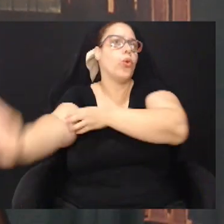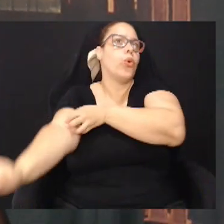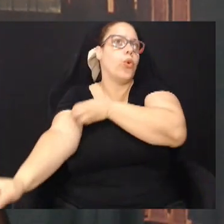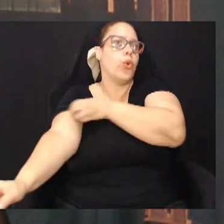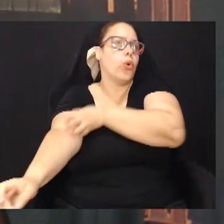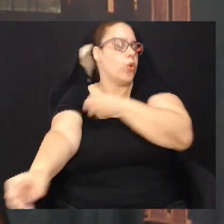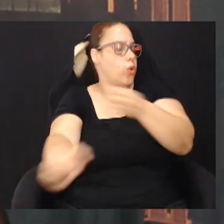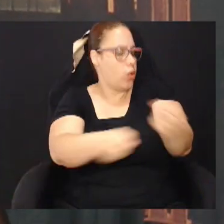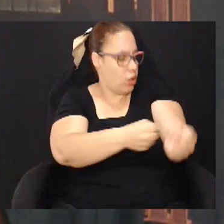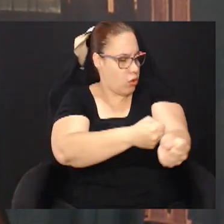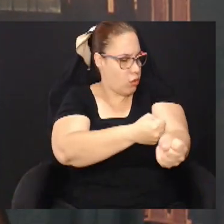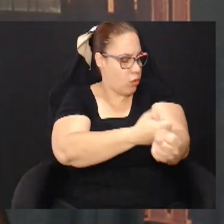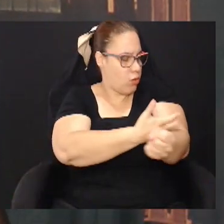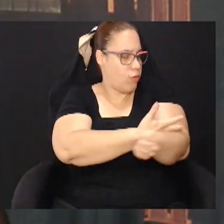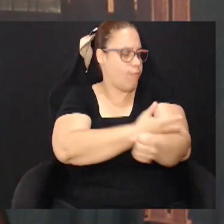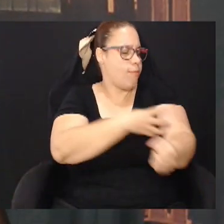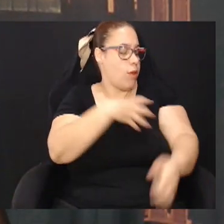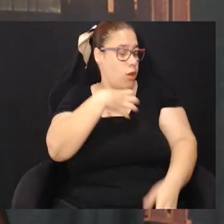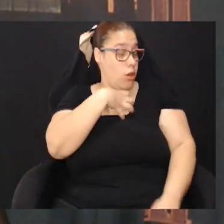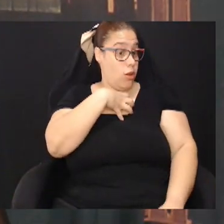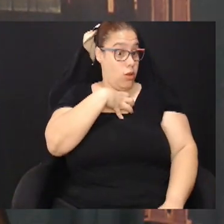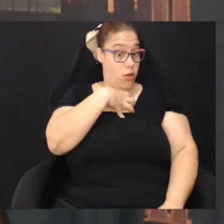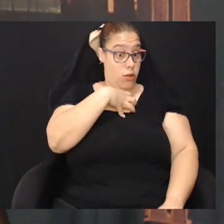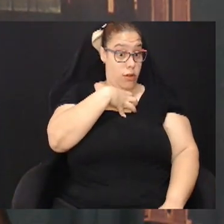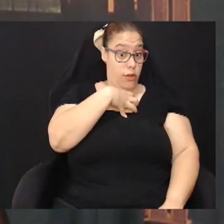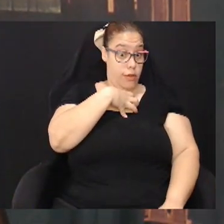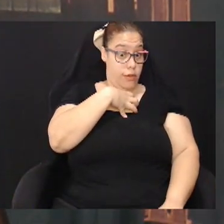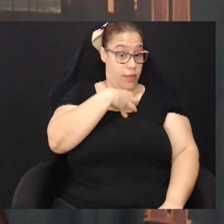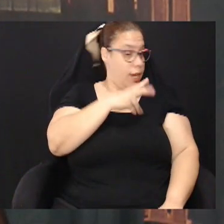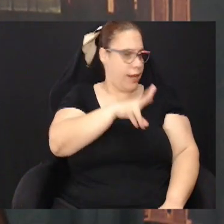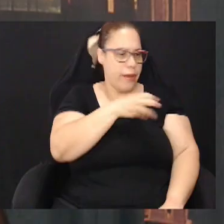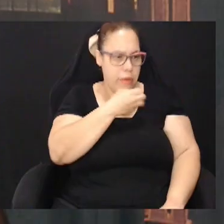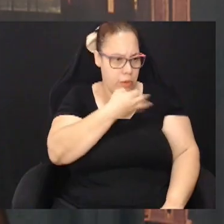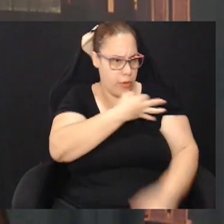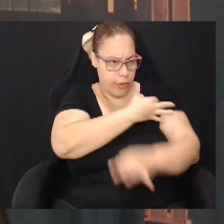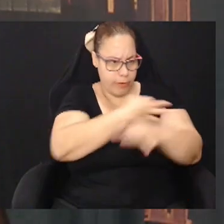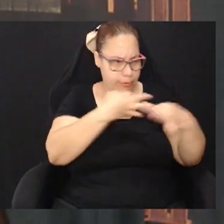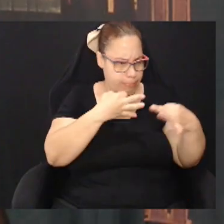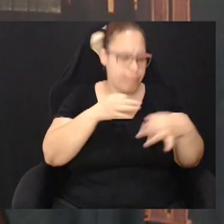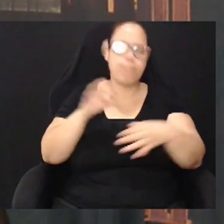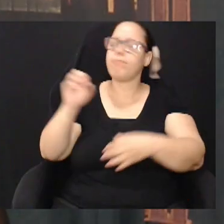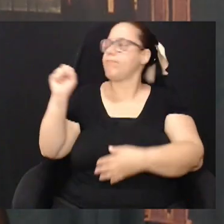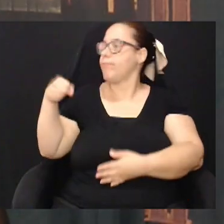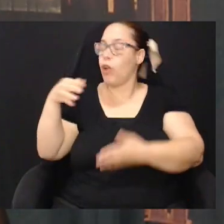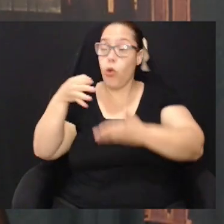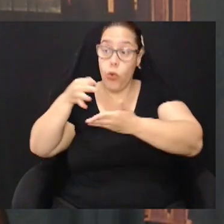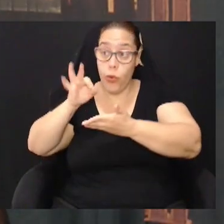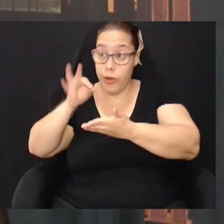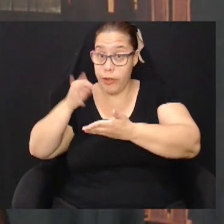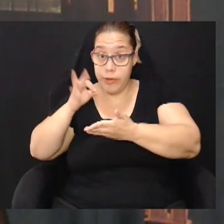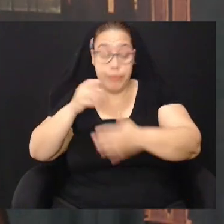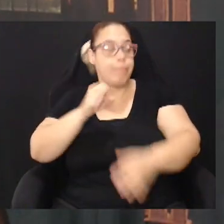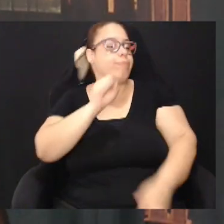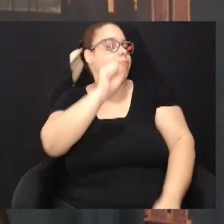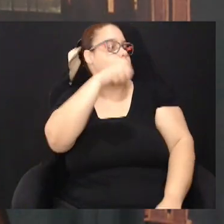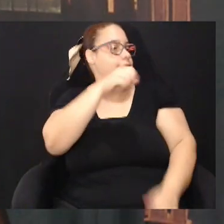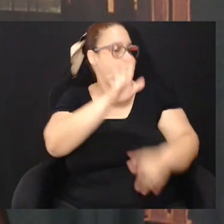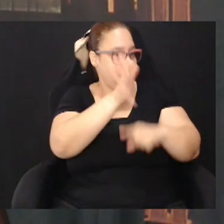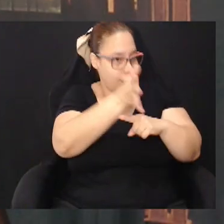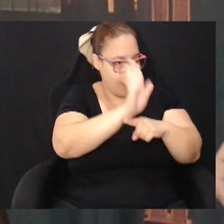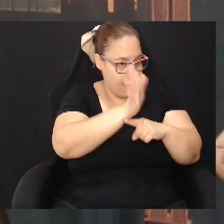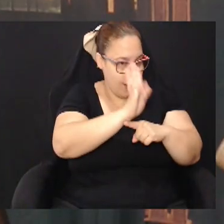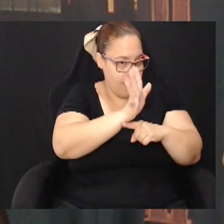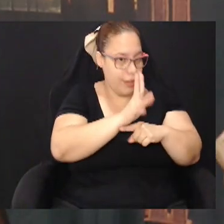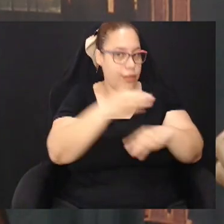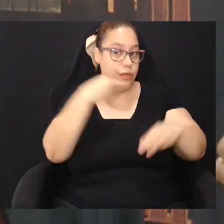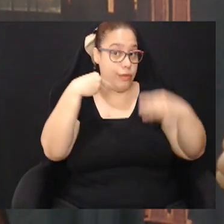extrair uma reação, é sempre válida. E Sempre. vale de uma conversa num cafezinho, vale de um filme, vale numa música, vale Sim, numa